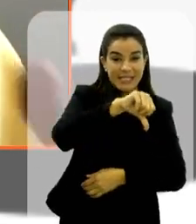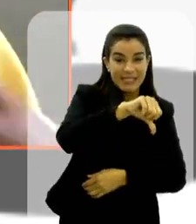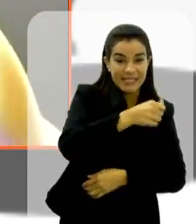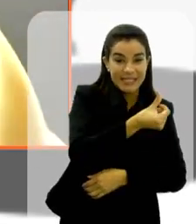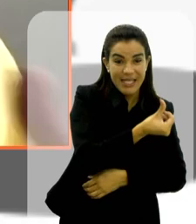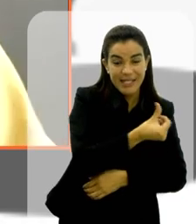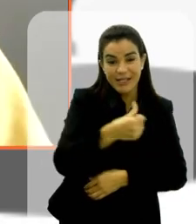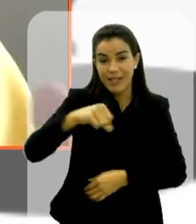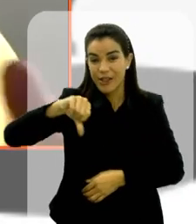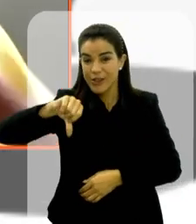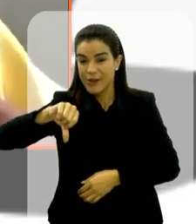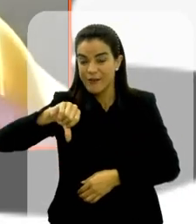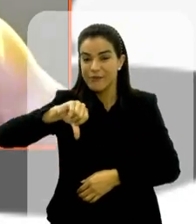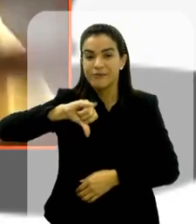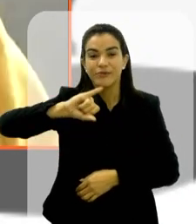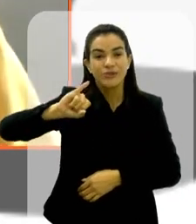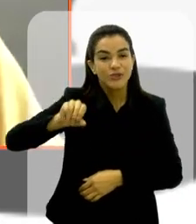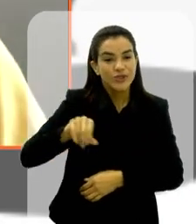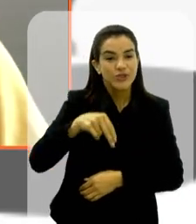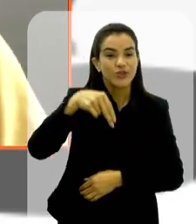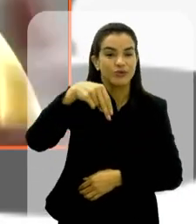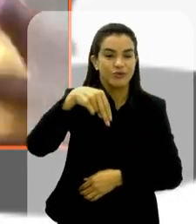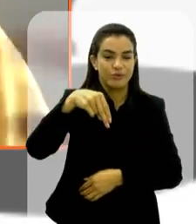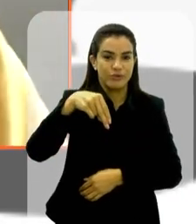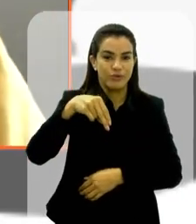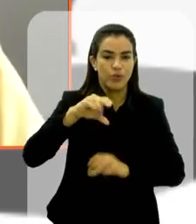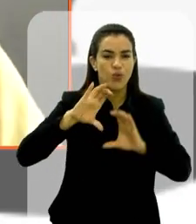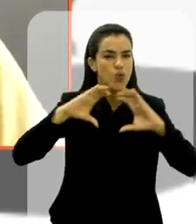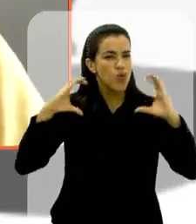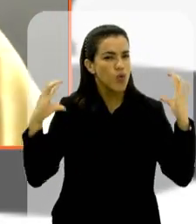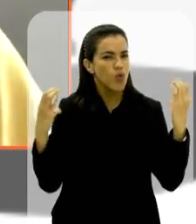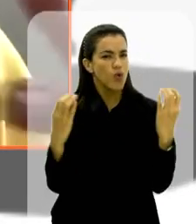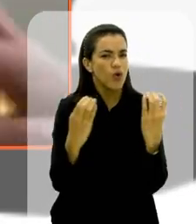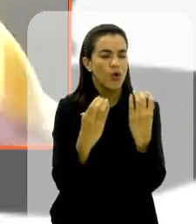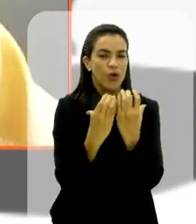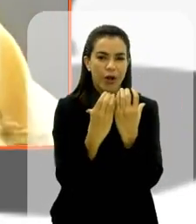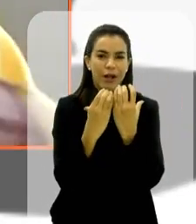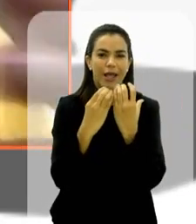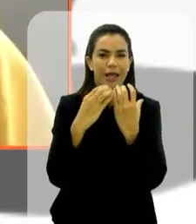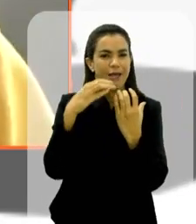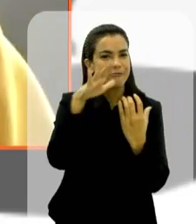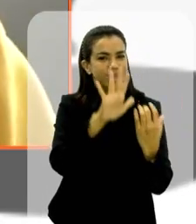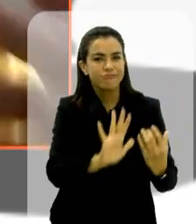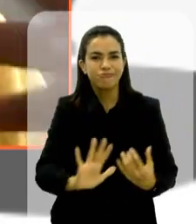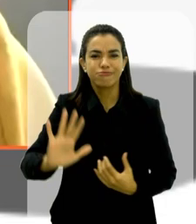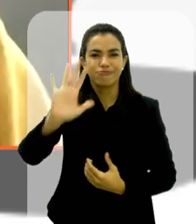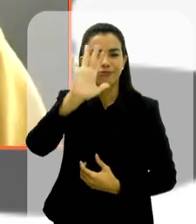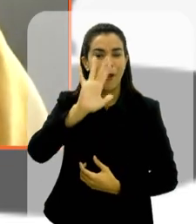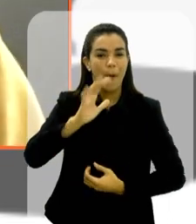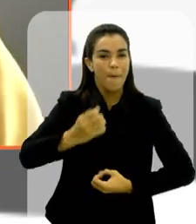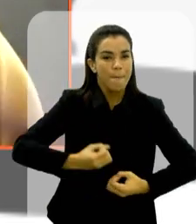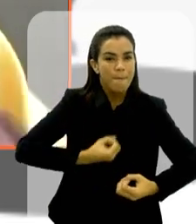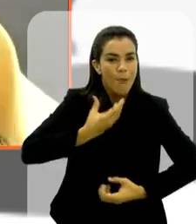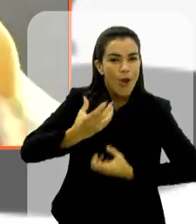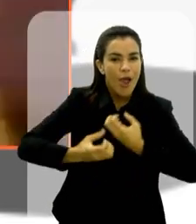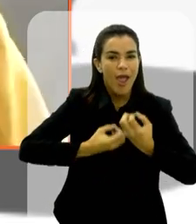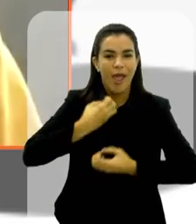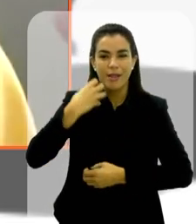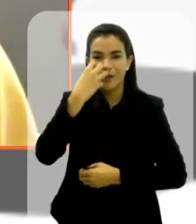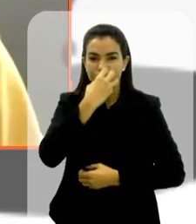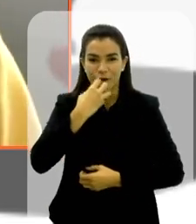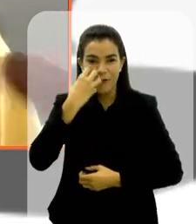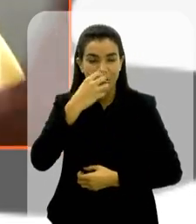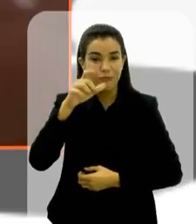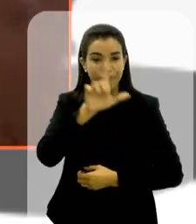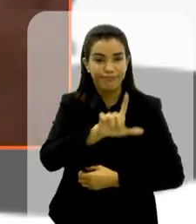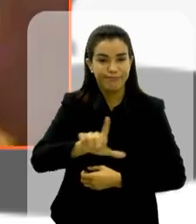junho. Nós vamos realizar aqui um grande congresso nacional com poetas, escritores, trovadores de todo o Brasil. É um evento